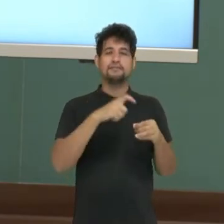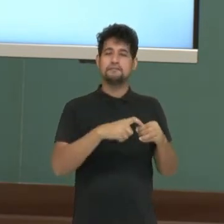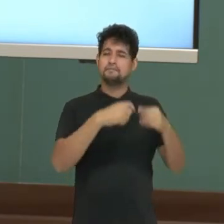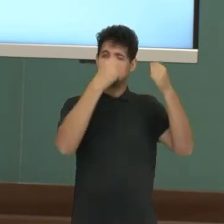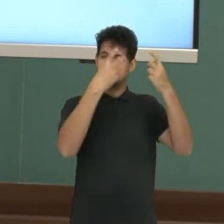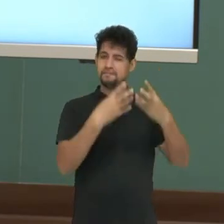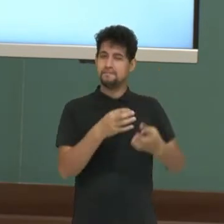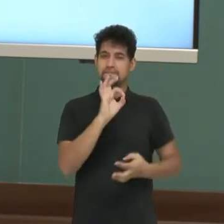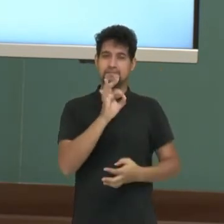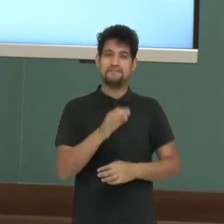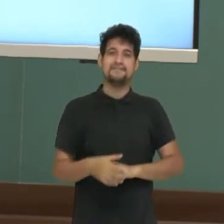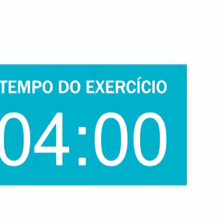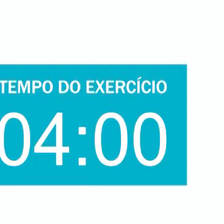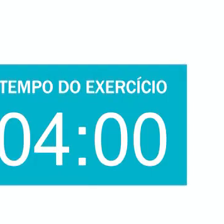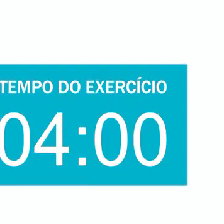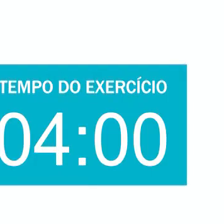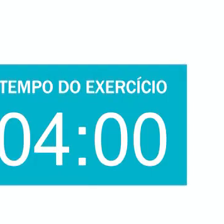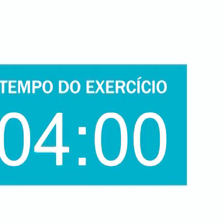com a correção, beleza?